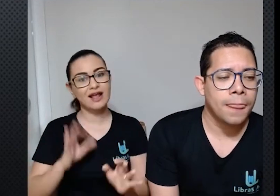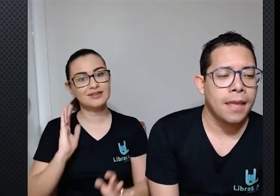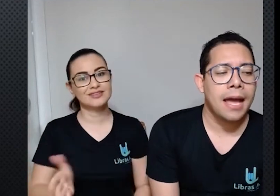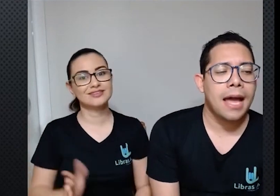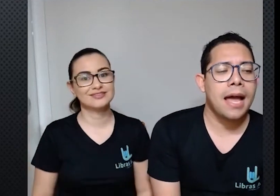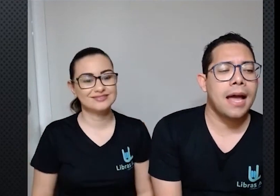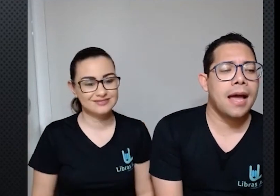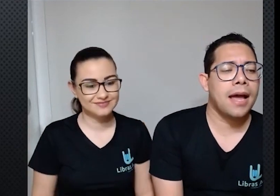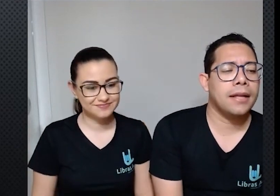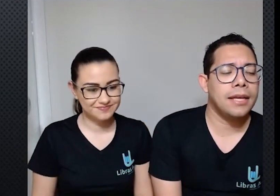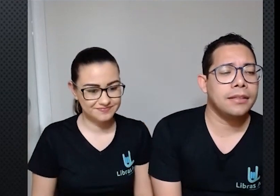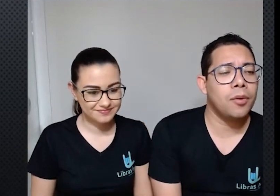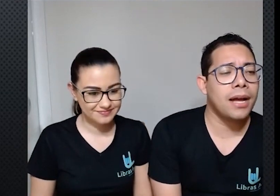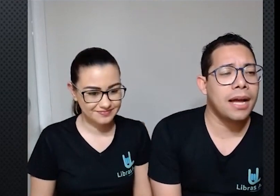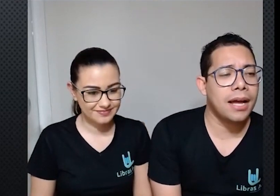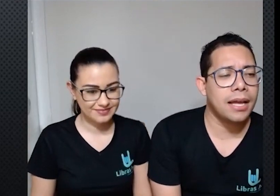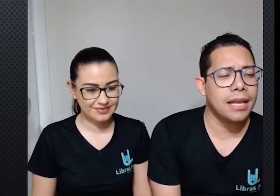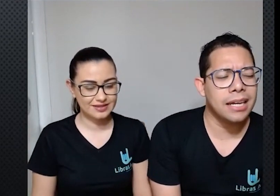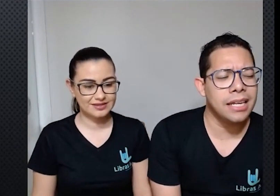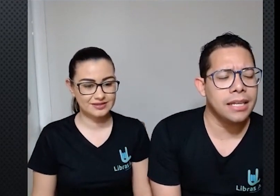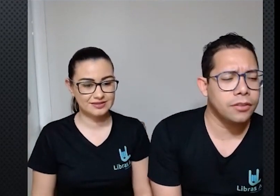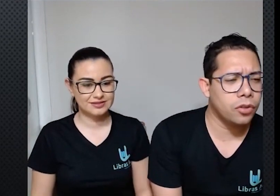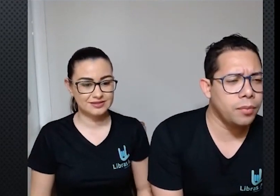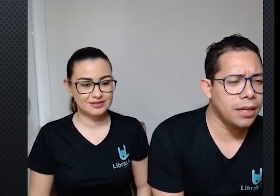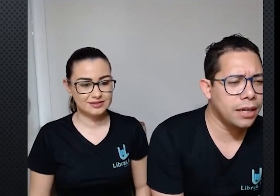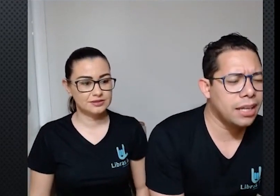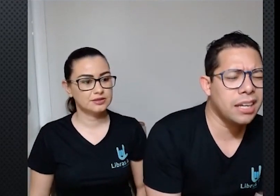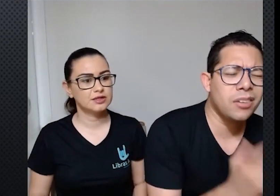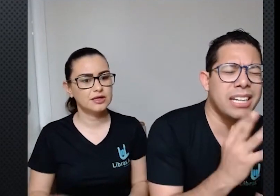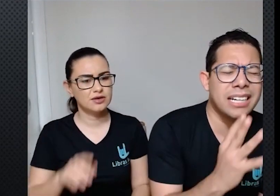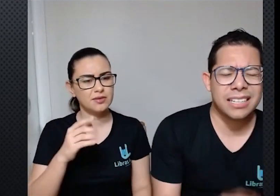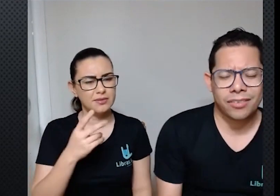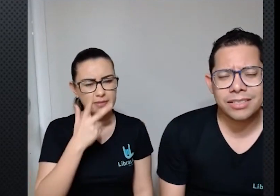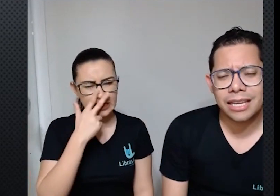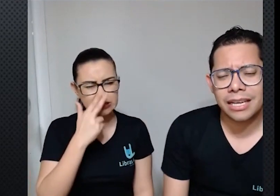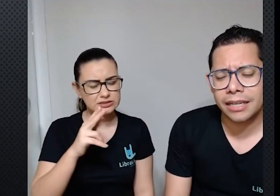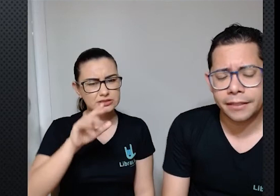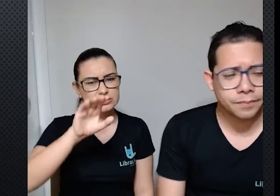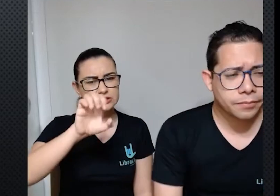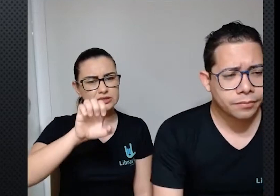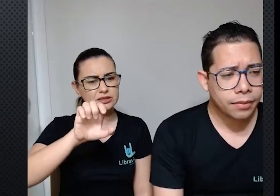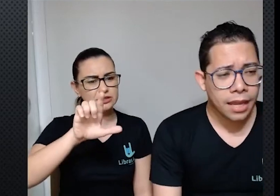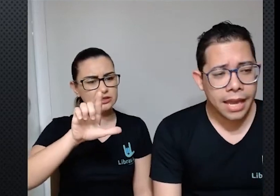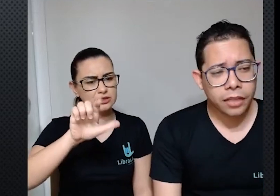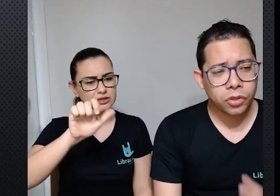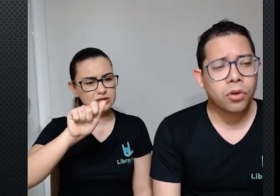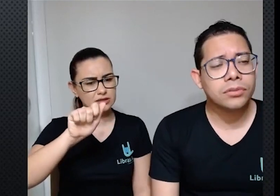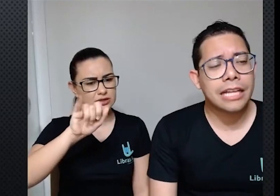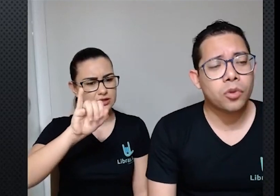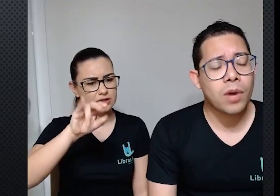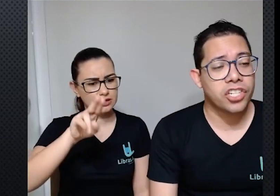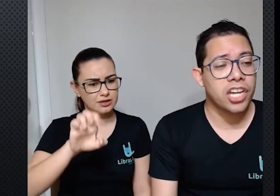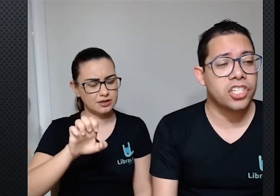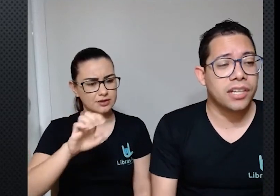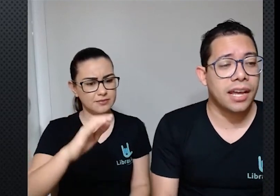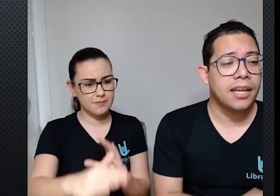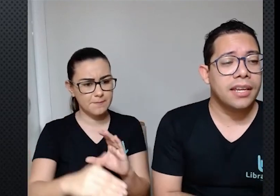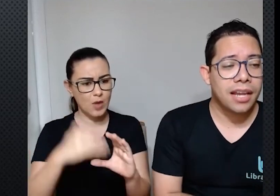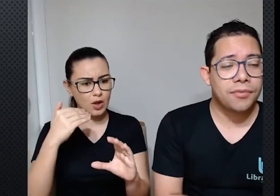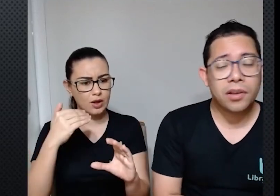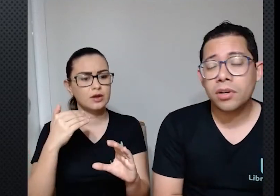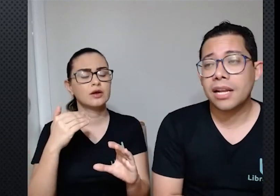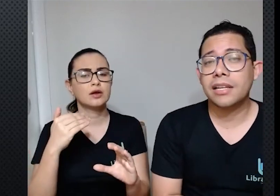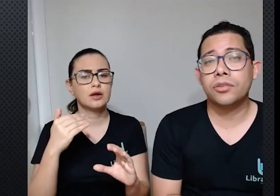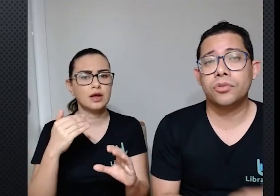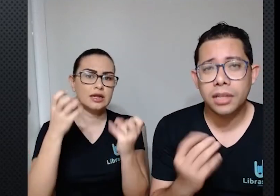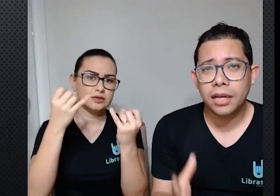né? Tem até uma Elaine, se eu não me engano, Elaine ou Eliane, acho que é Elaine, entrou em contato com a gente, né? E